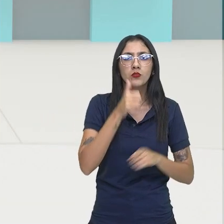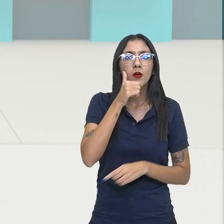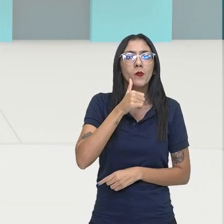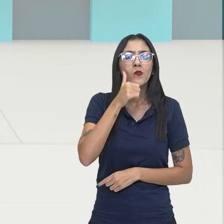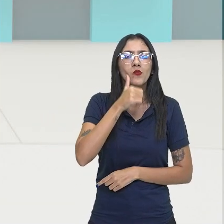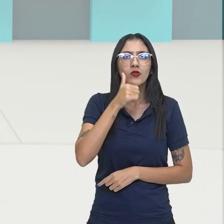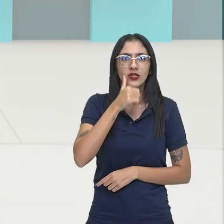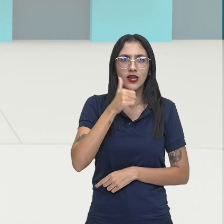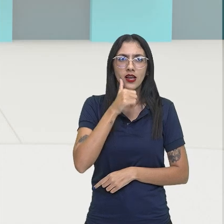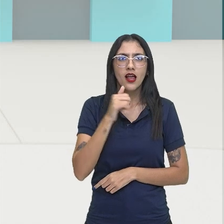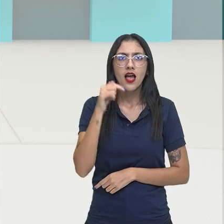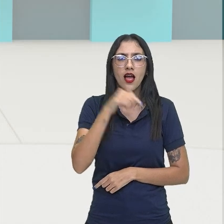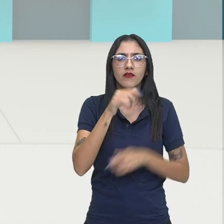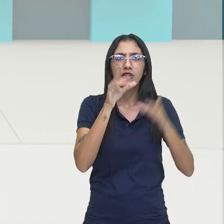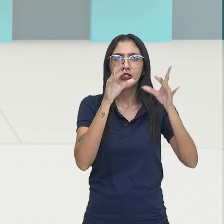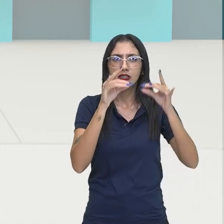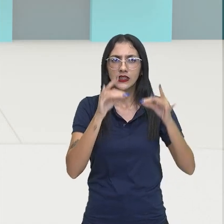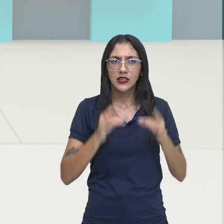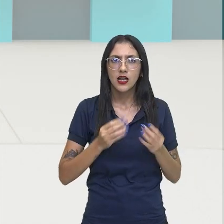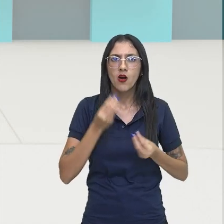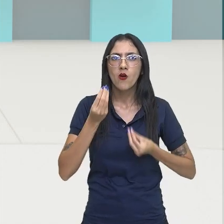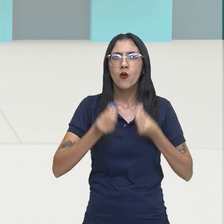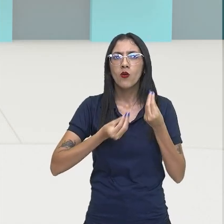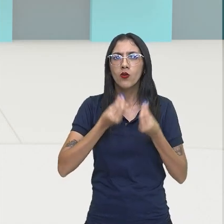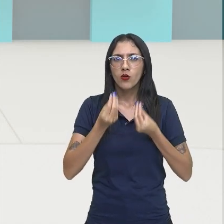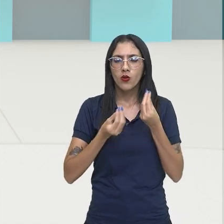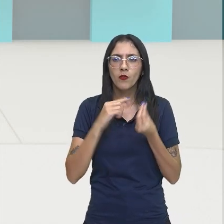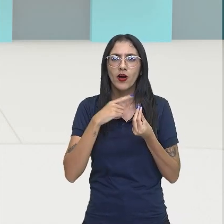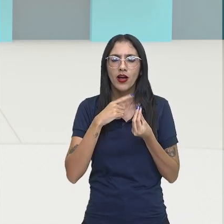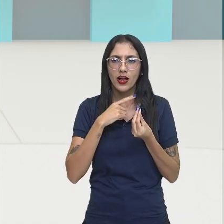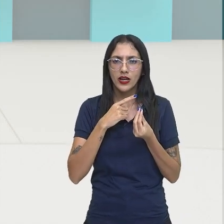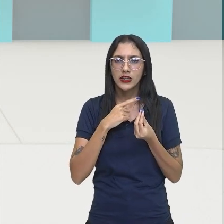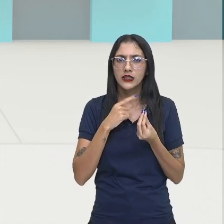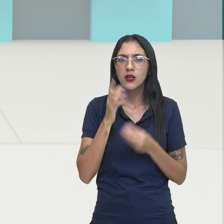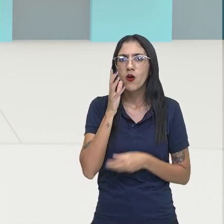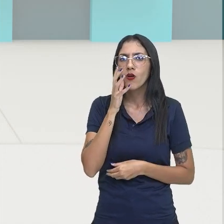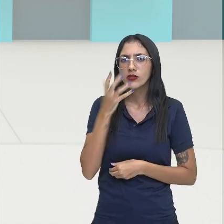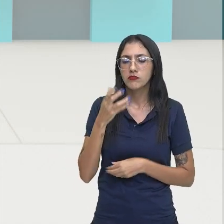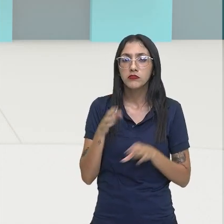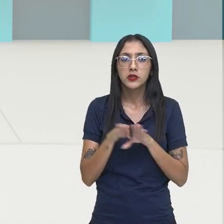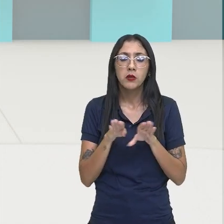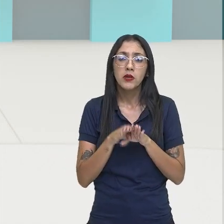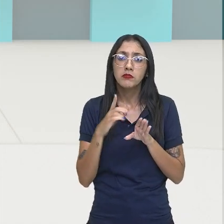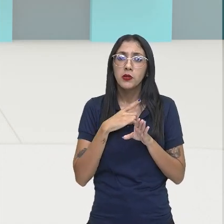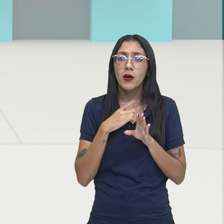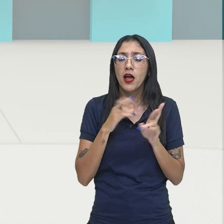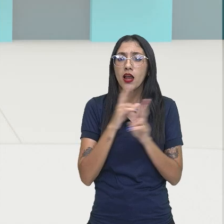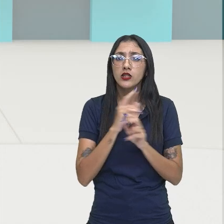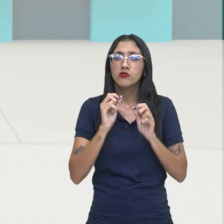Eu vou descrevendo como ela está naquele momento e até puxa